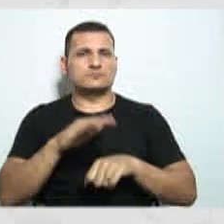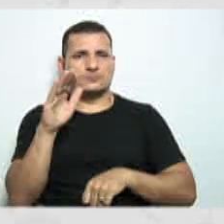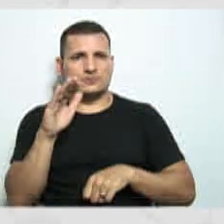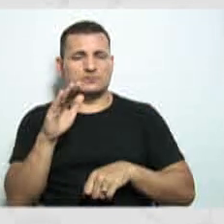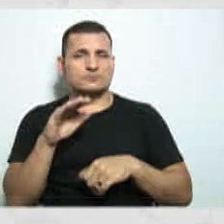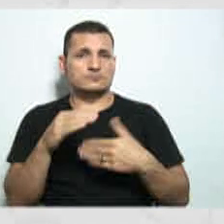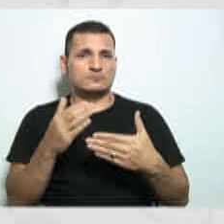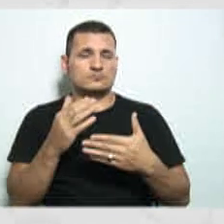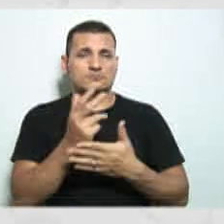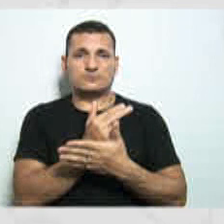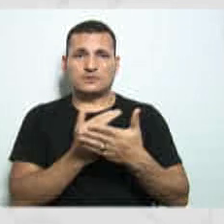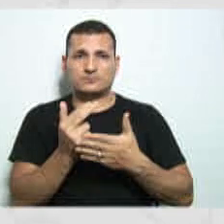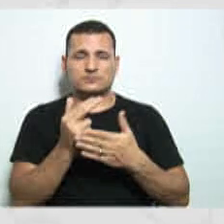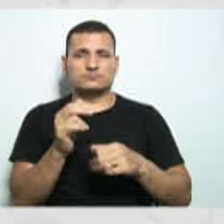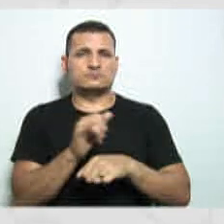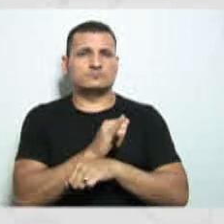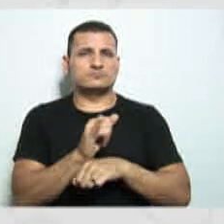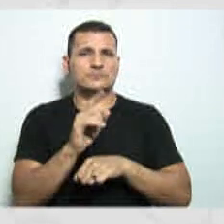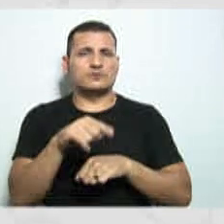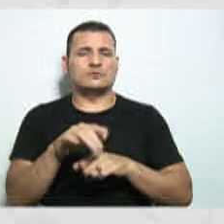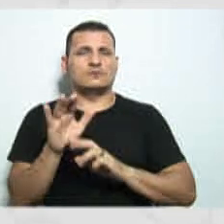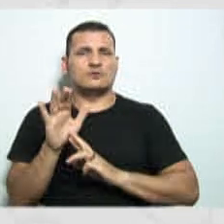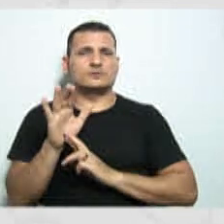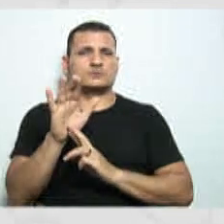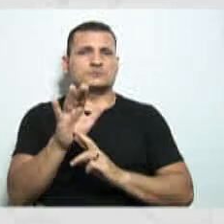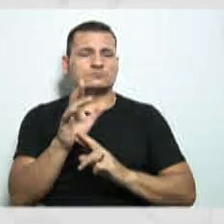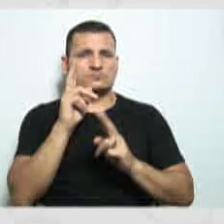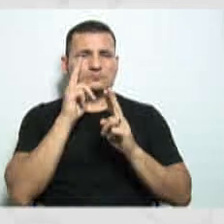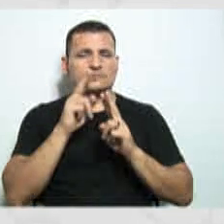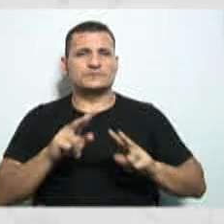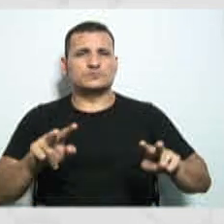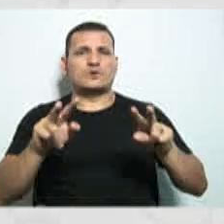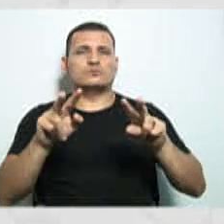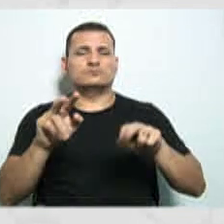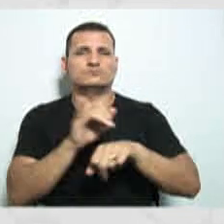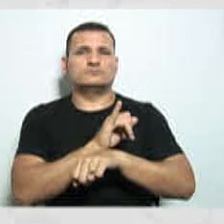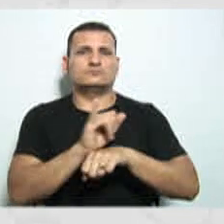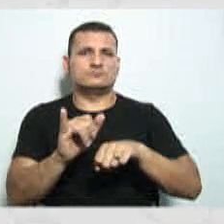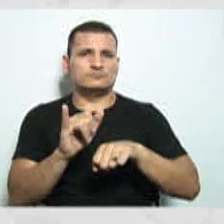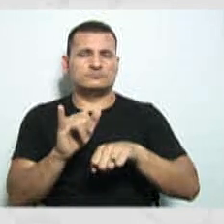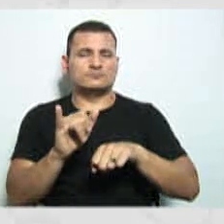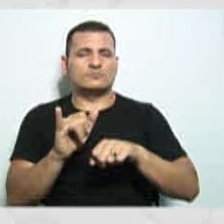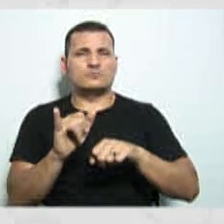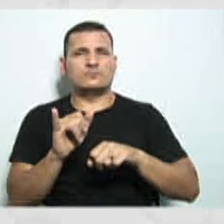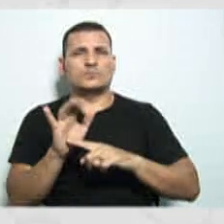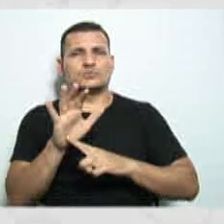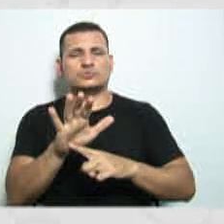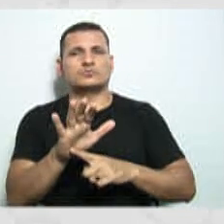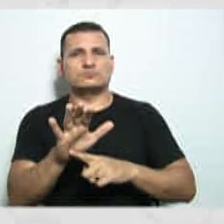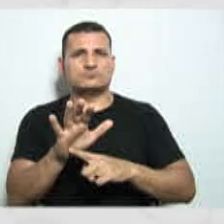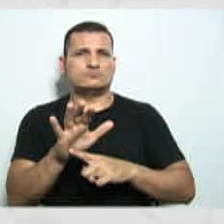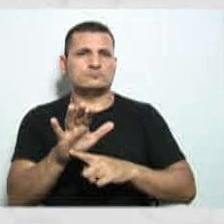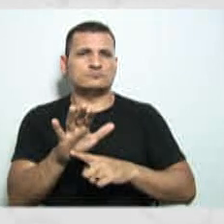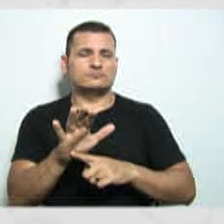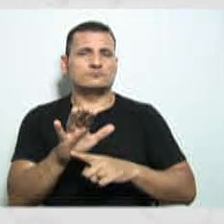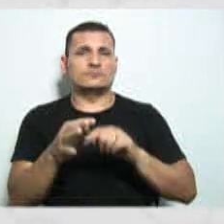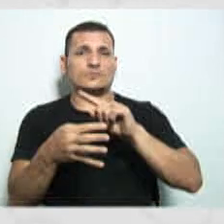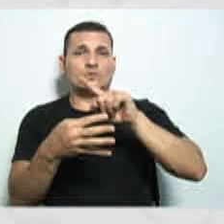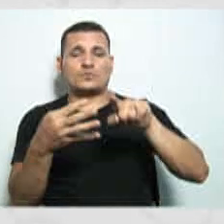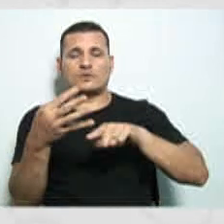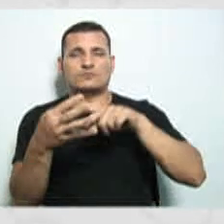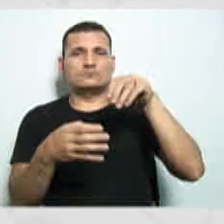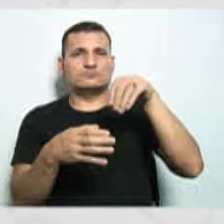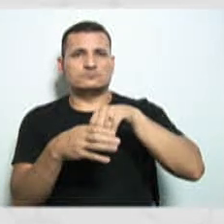pode-se dizer que o mapa estratégico é a representação visual da estratégia, ilustrando em uma página as 4 perspectivas